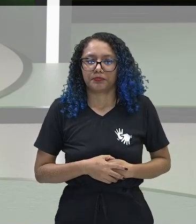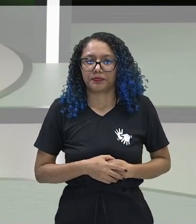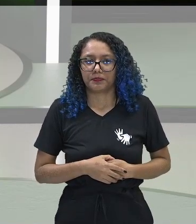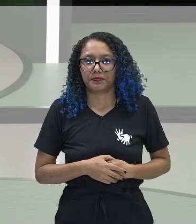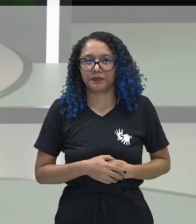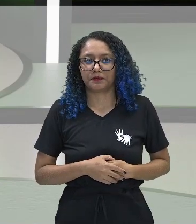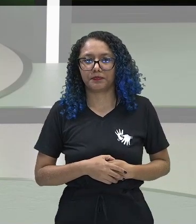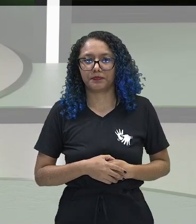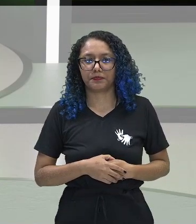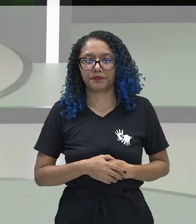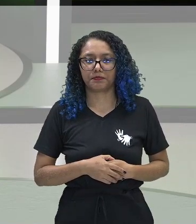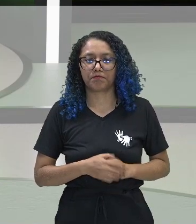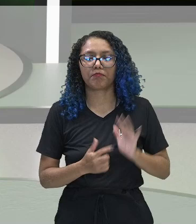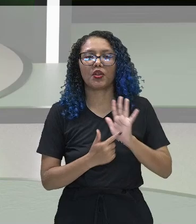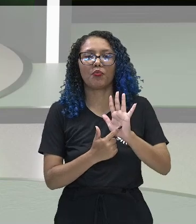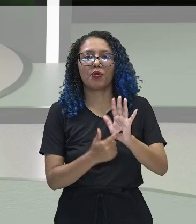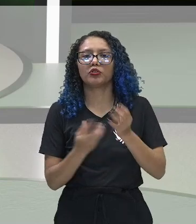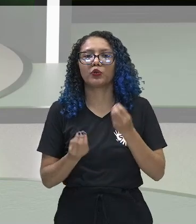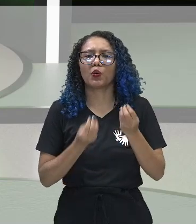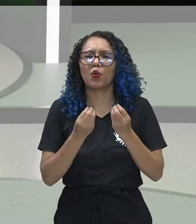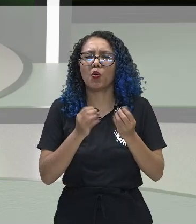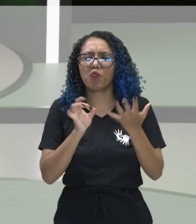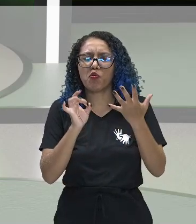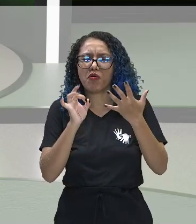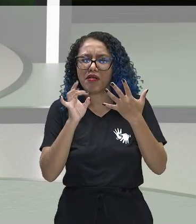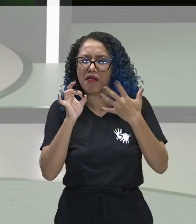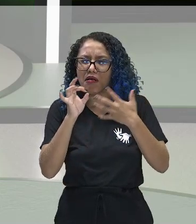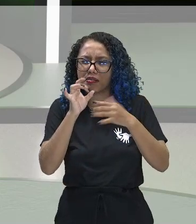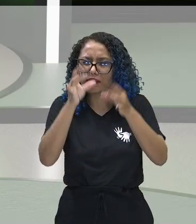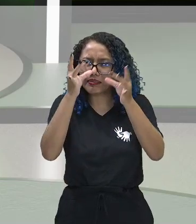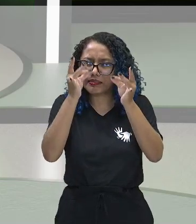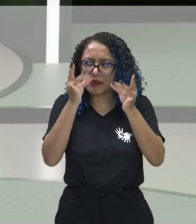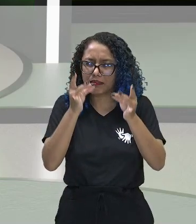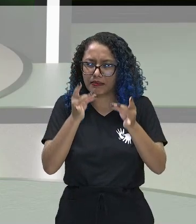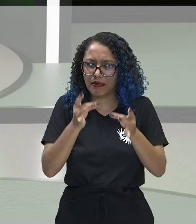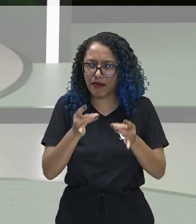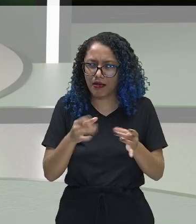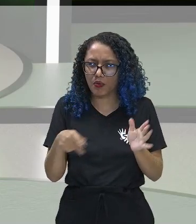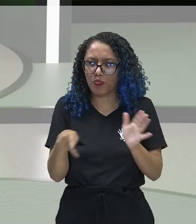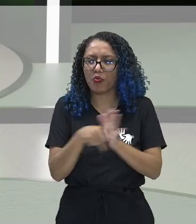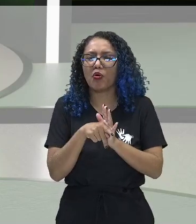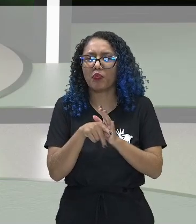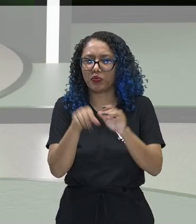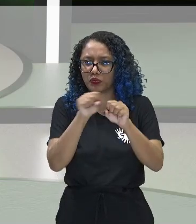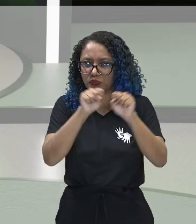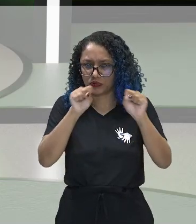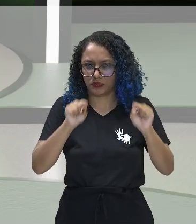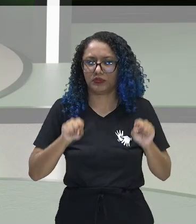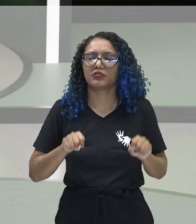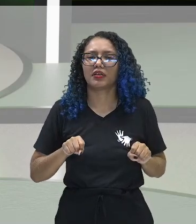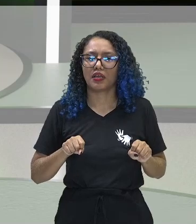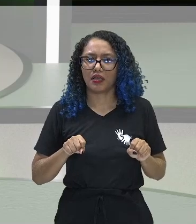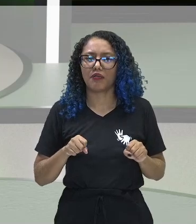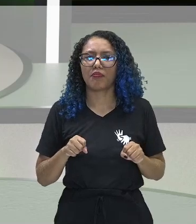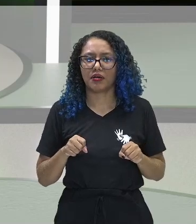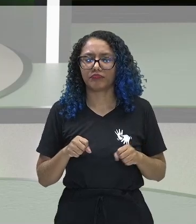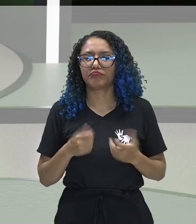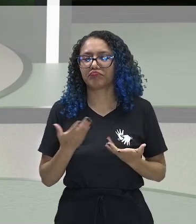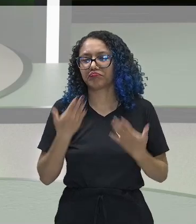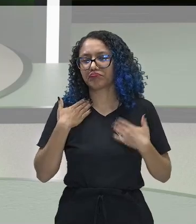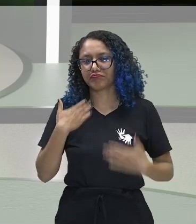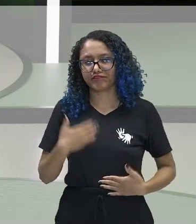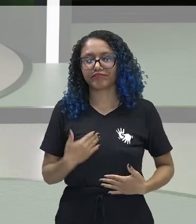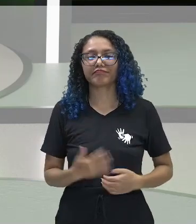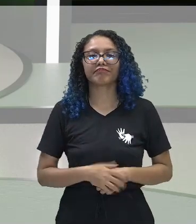ó, onde vai mostrando todos esses detalhes, né, do sistema circulatório ao longo do nosso